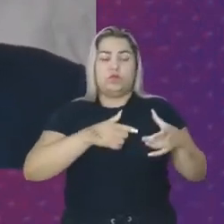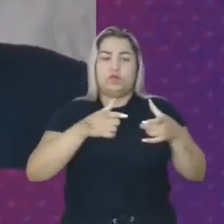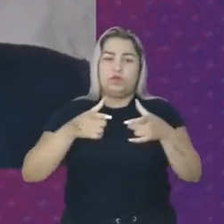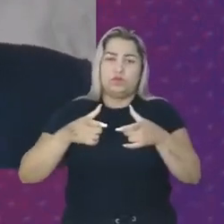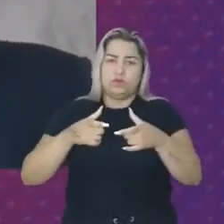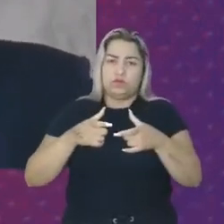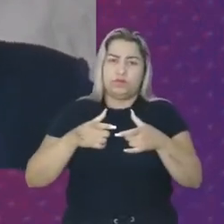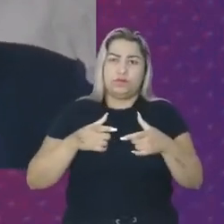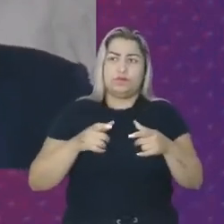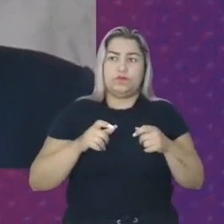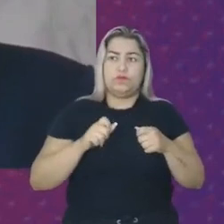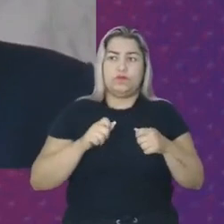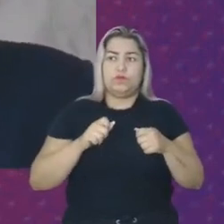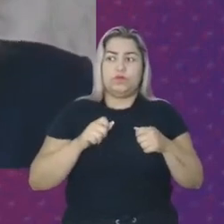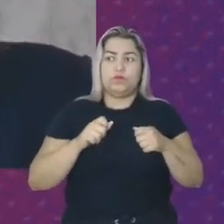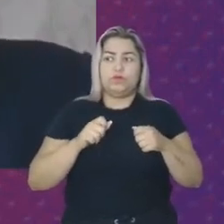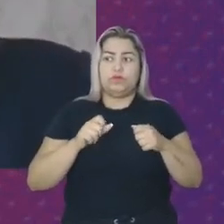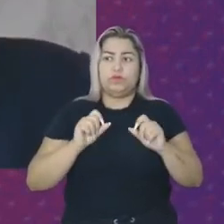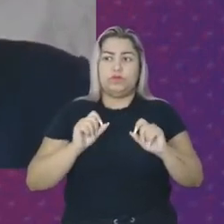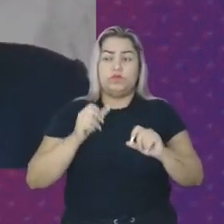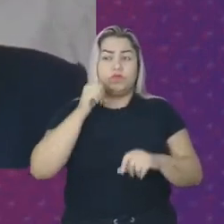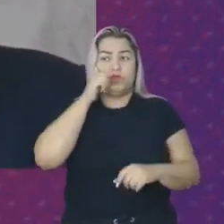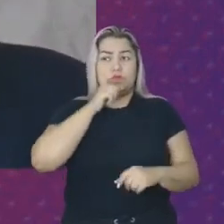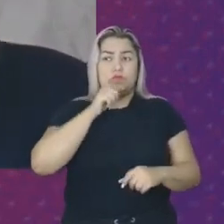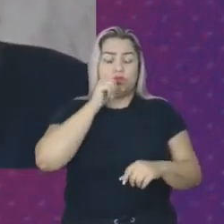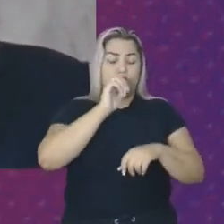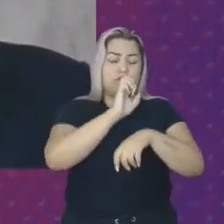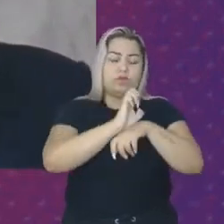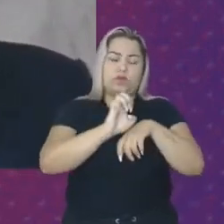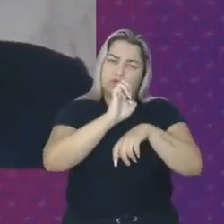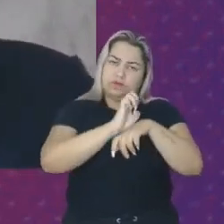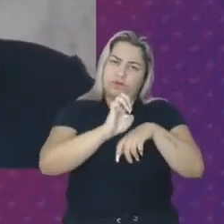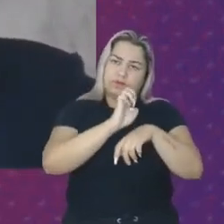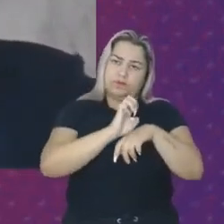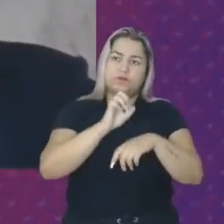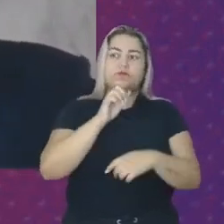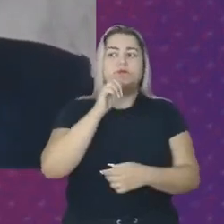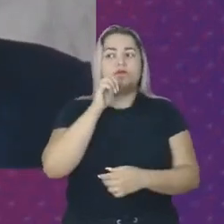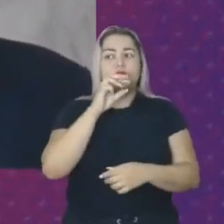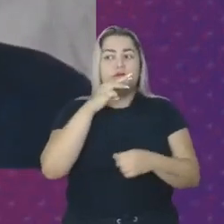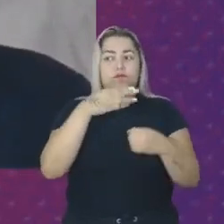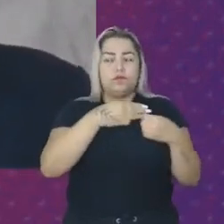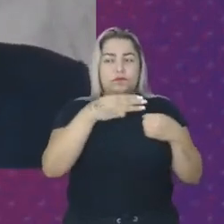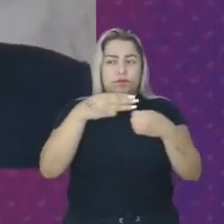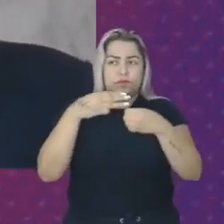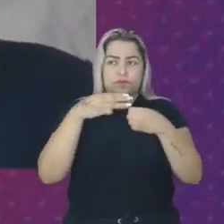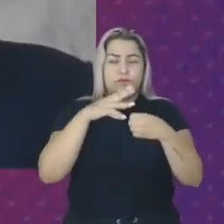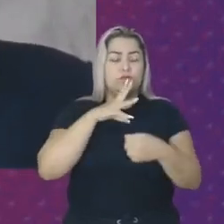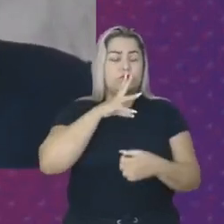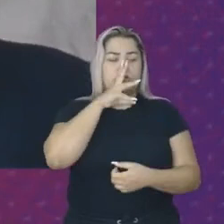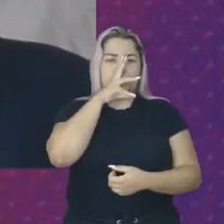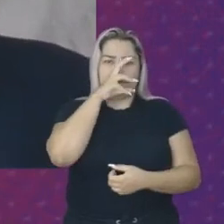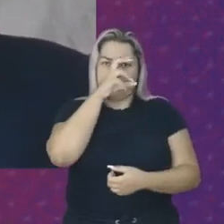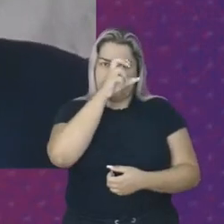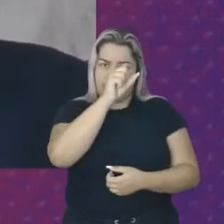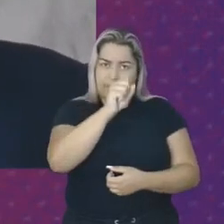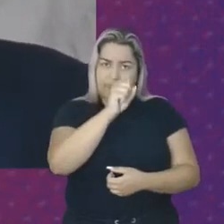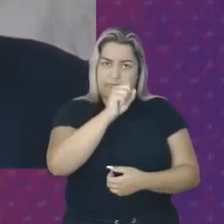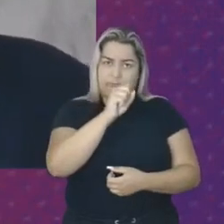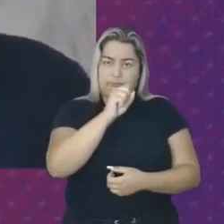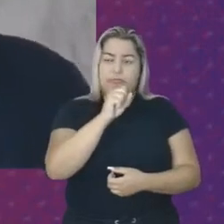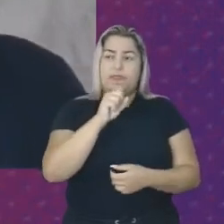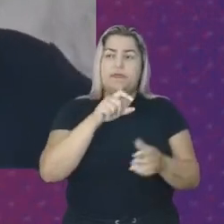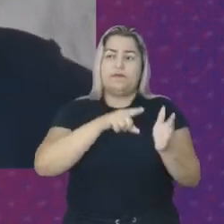de políticas para as mulheres nos estados e municípios. E nós queremos fortalecer